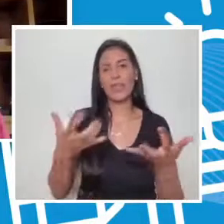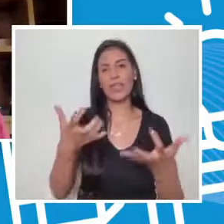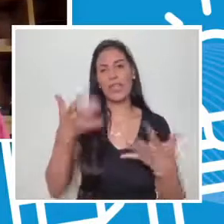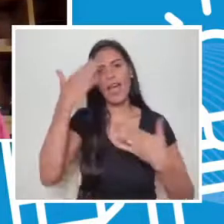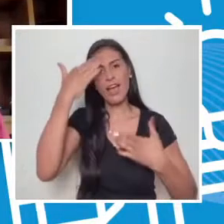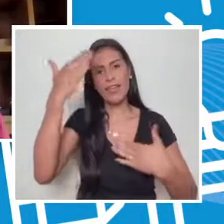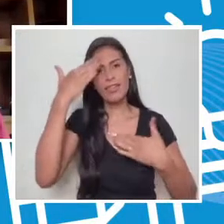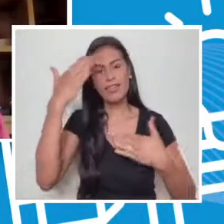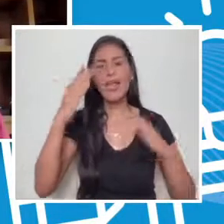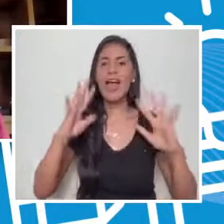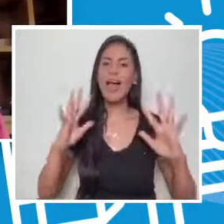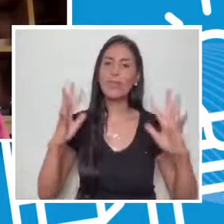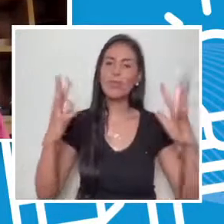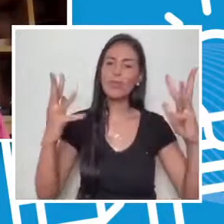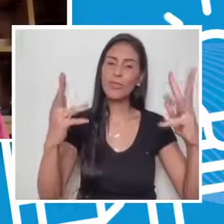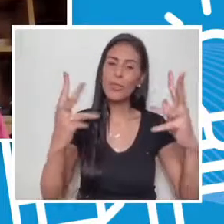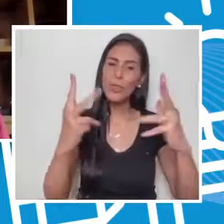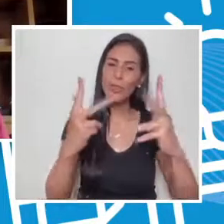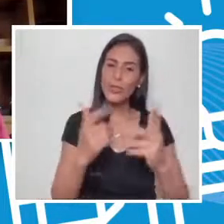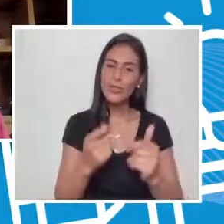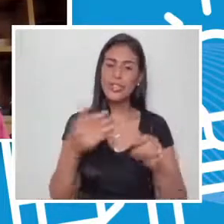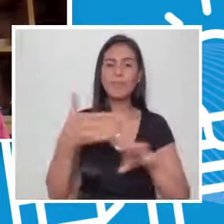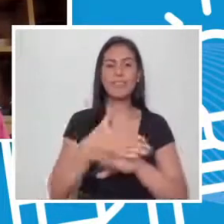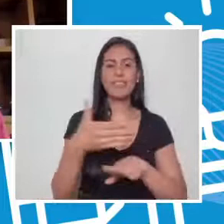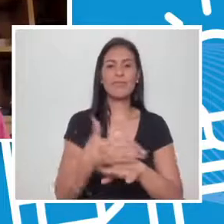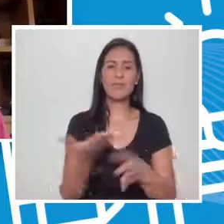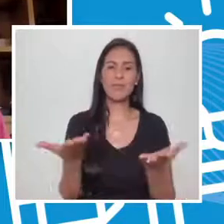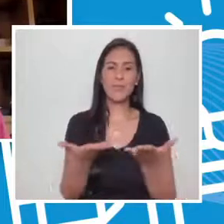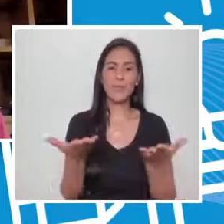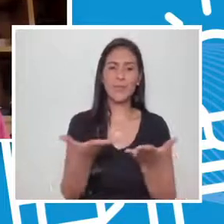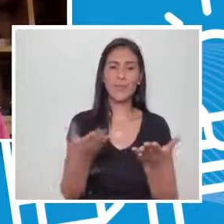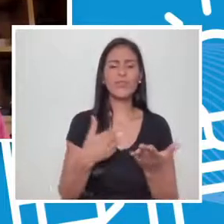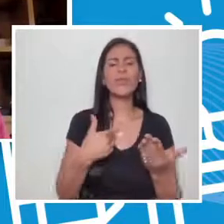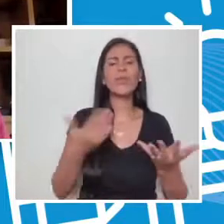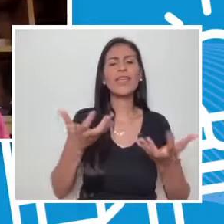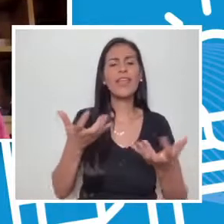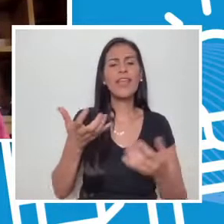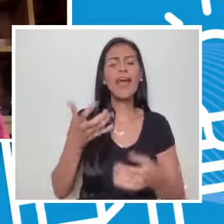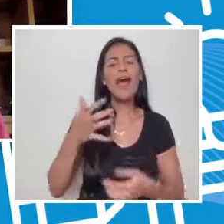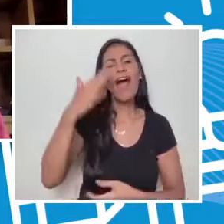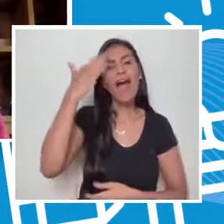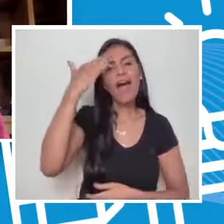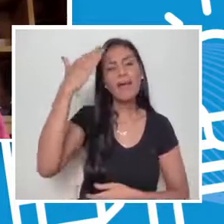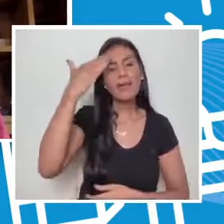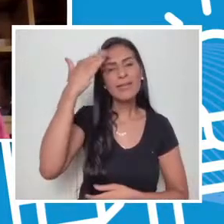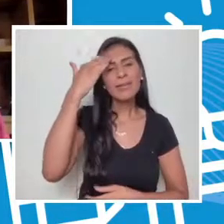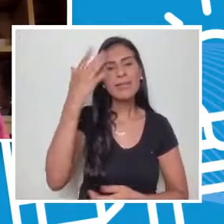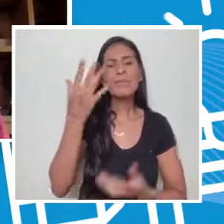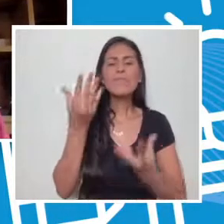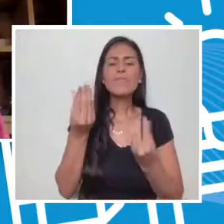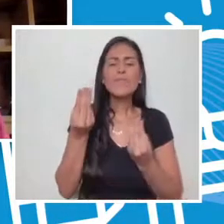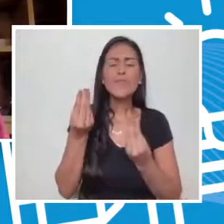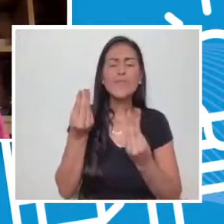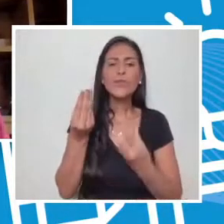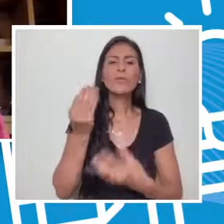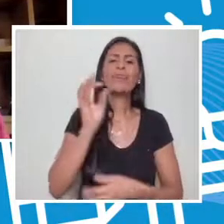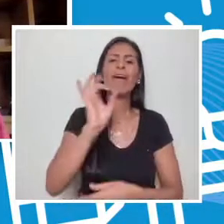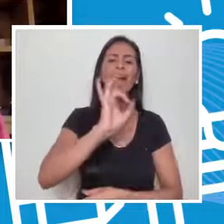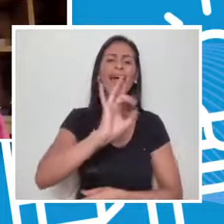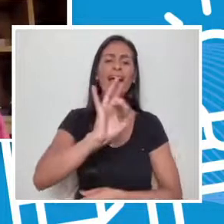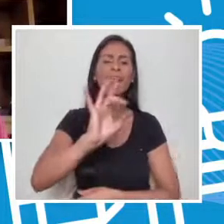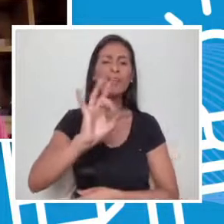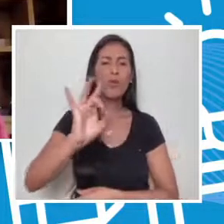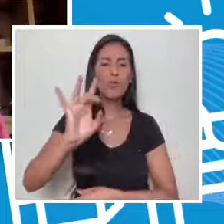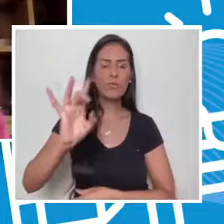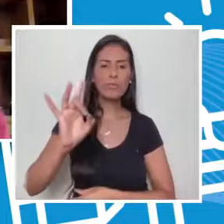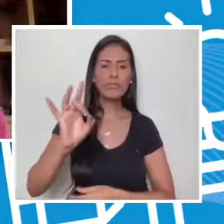os participantes. Queria agradecer muito a cada um de vocês, nossos convidados. Vocês falaram